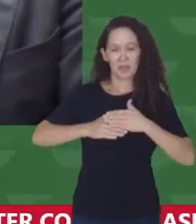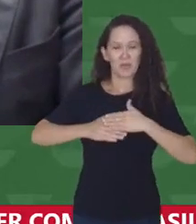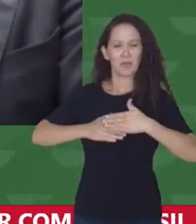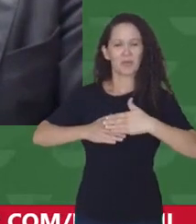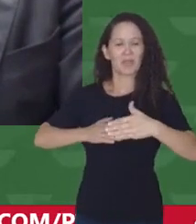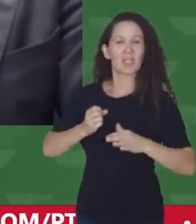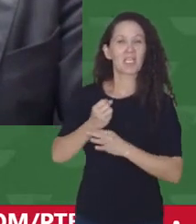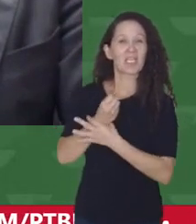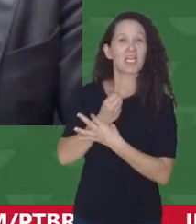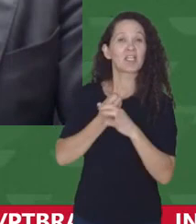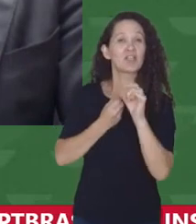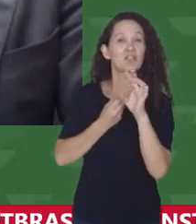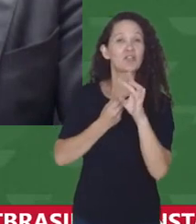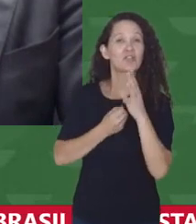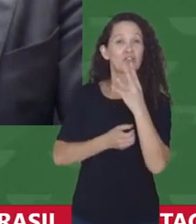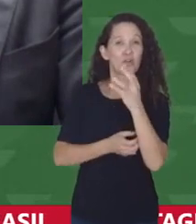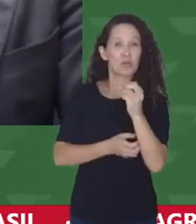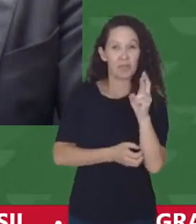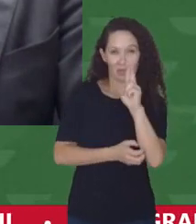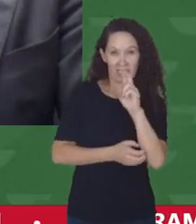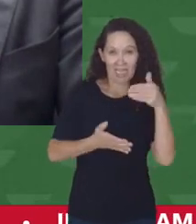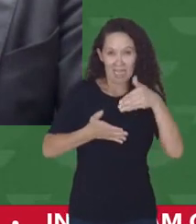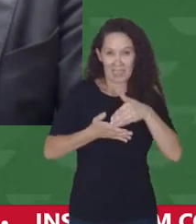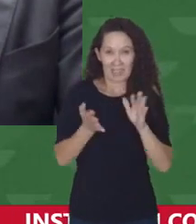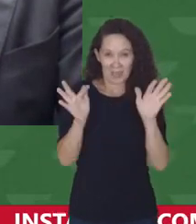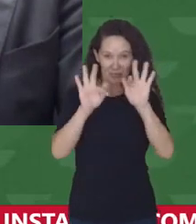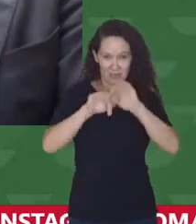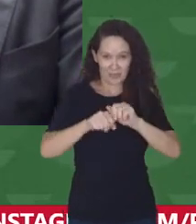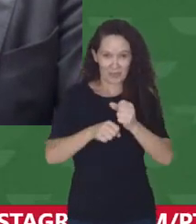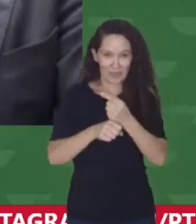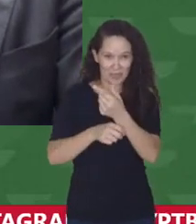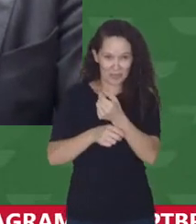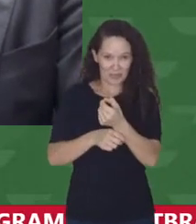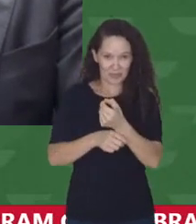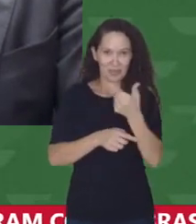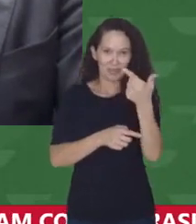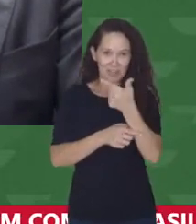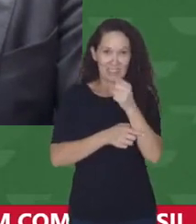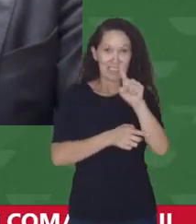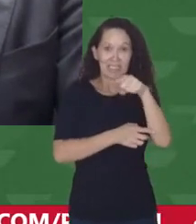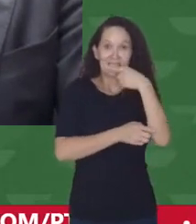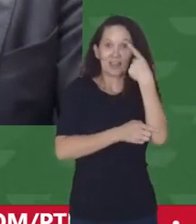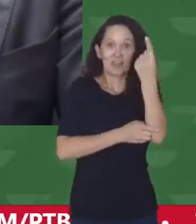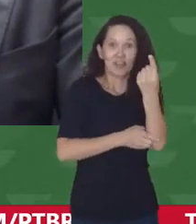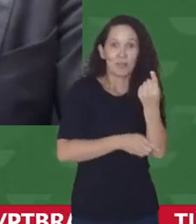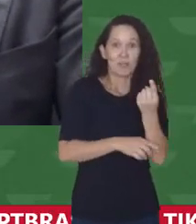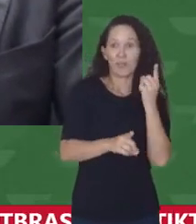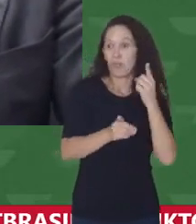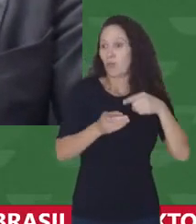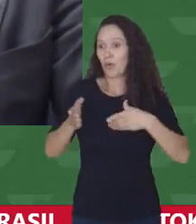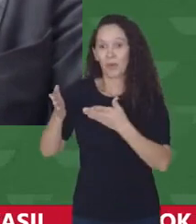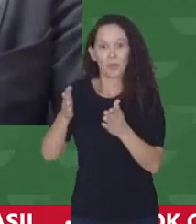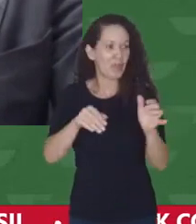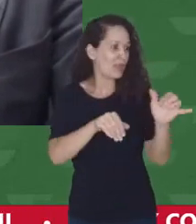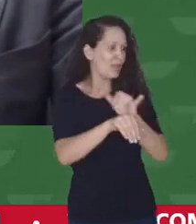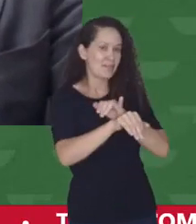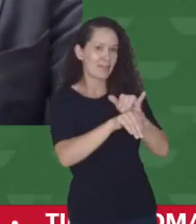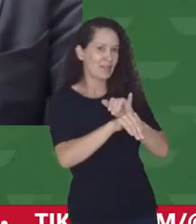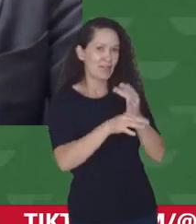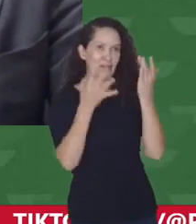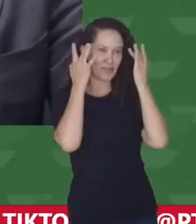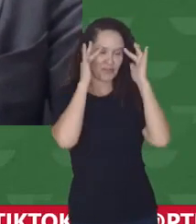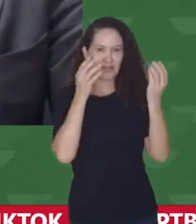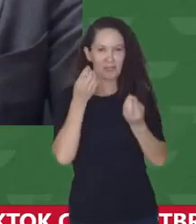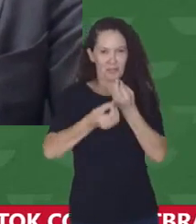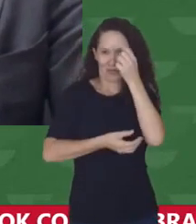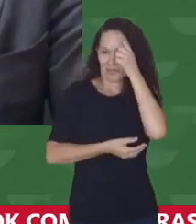só garante o financiamento de R$400 até o final de 2022, depois você vai ter que encontrar outras formas de financiar e ninguém sabe como é que